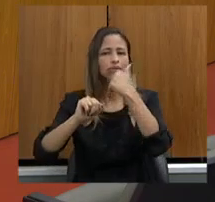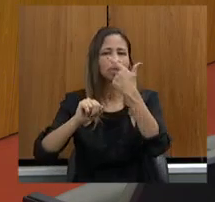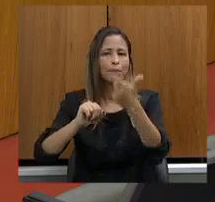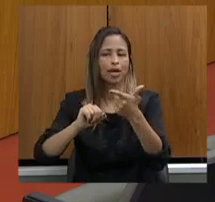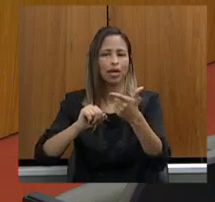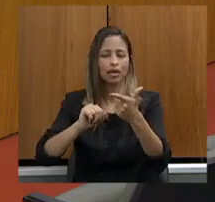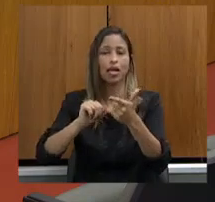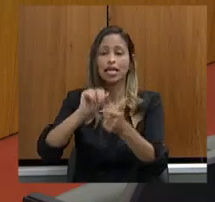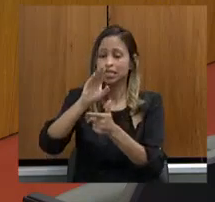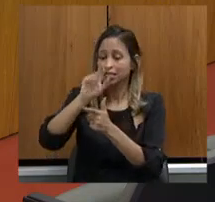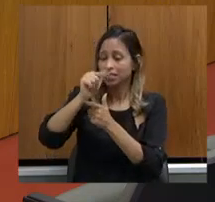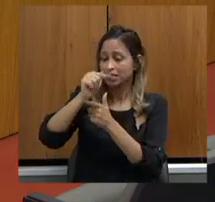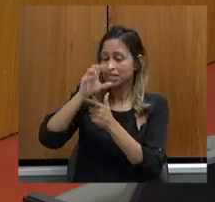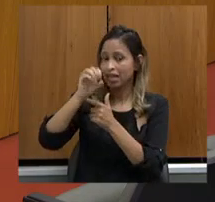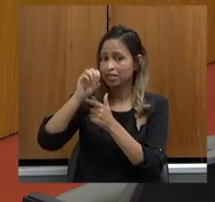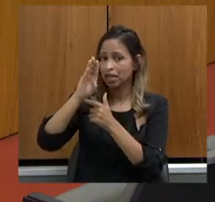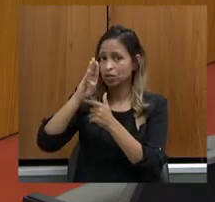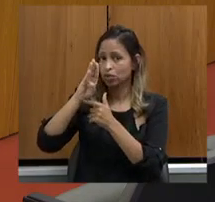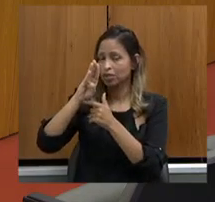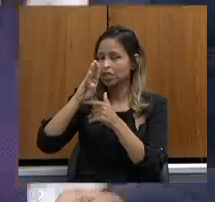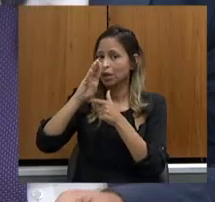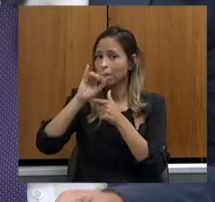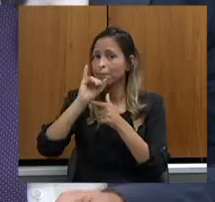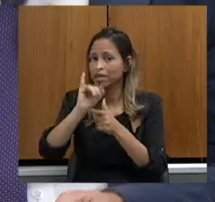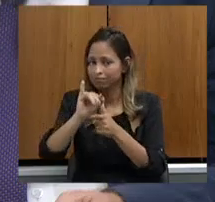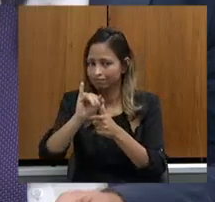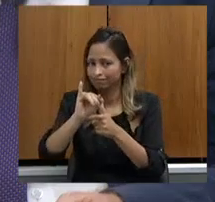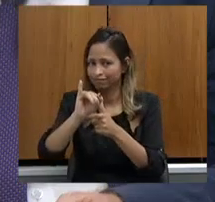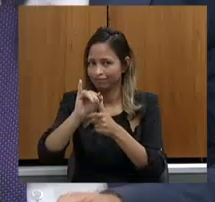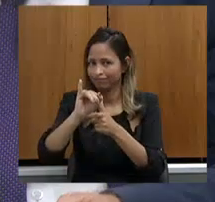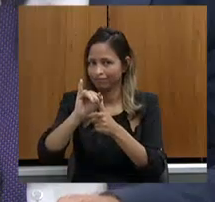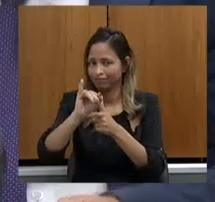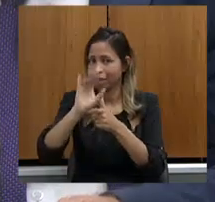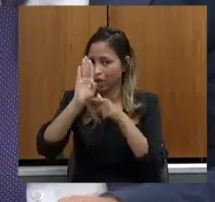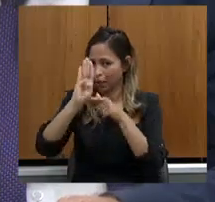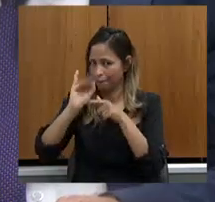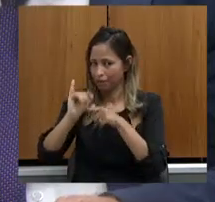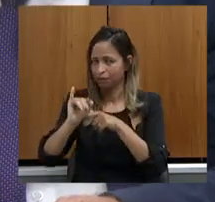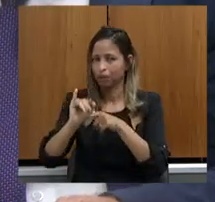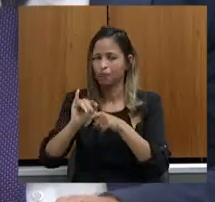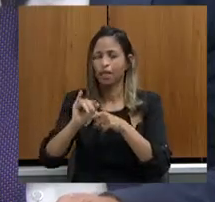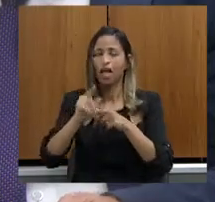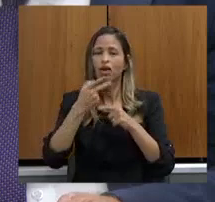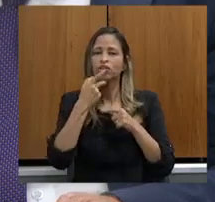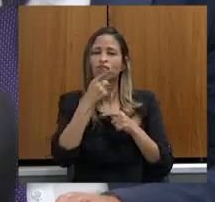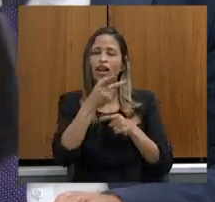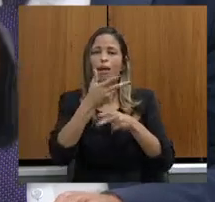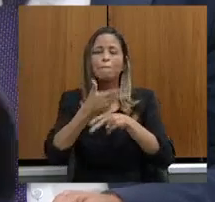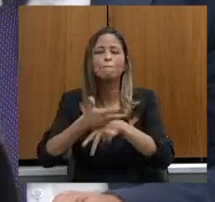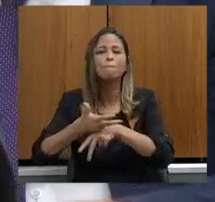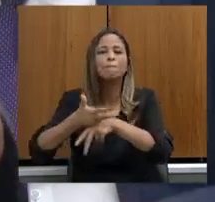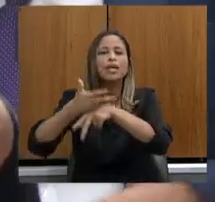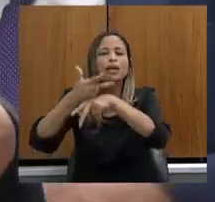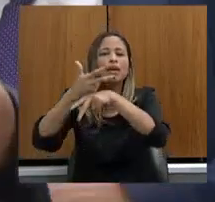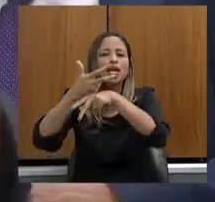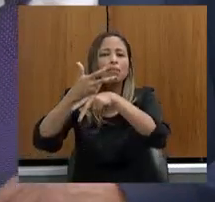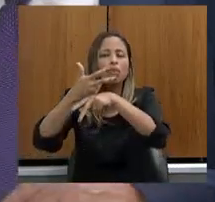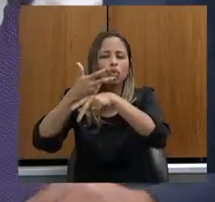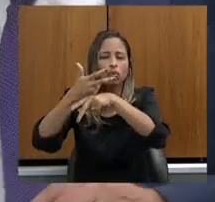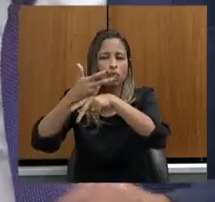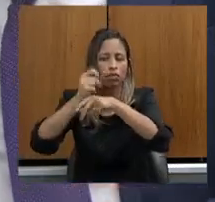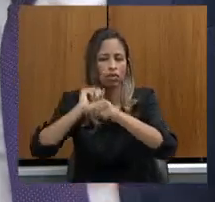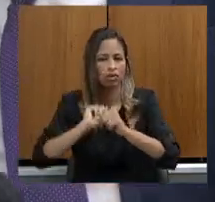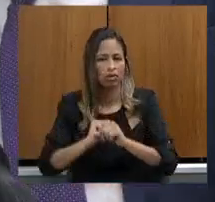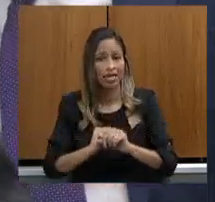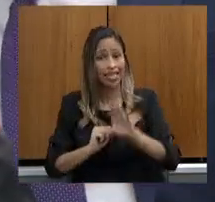É verdade mas quando eu falei que não teve nada eu me referi a parte que foi premiada Pati dos atingidos